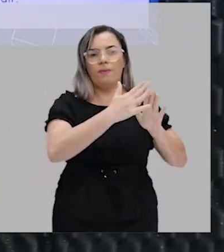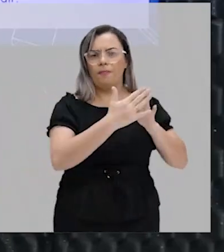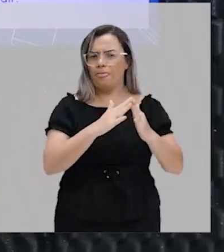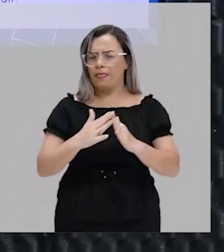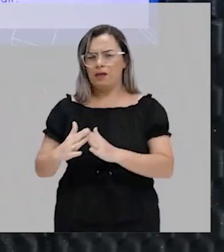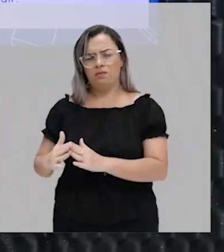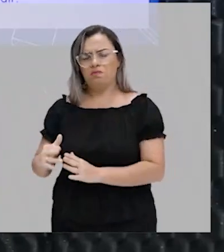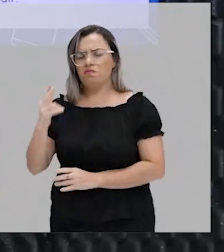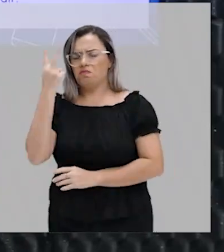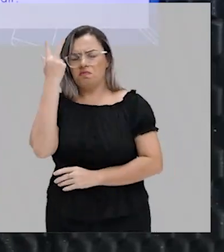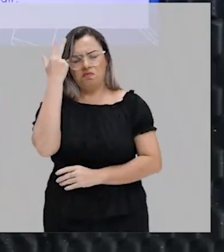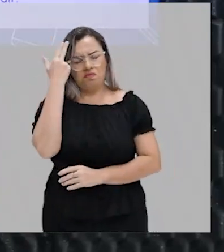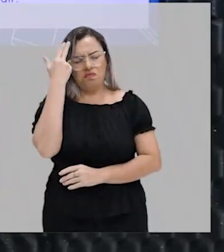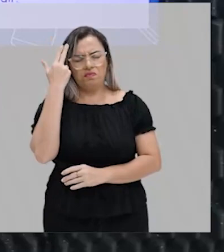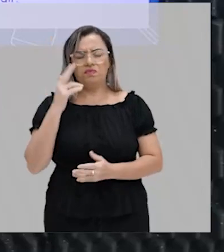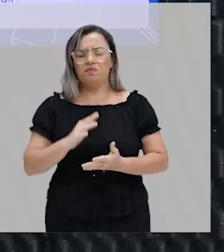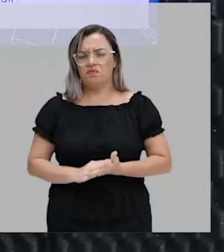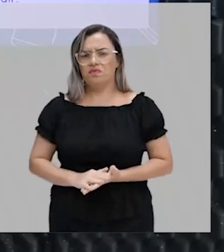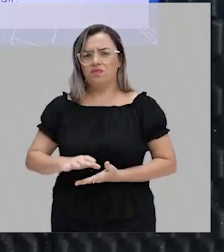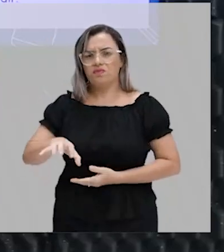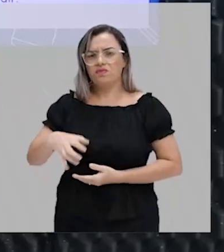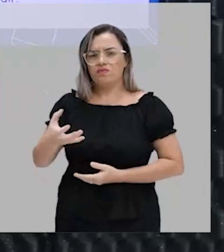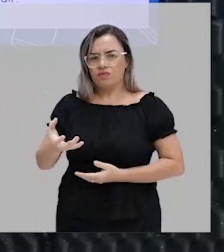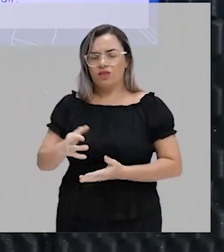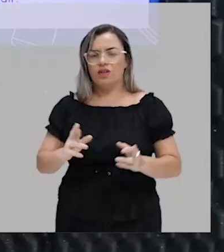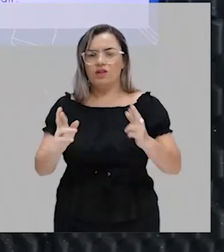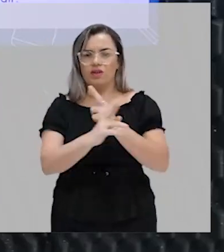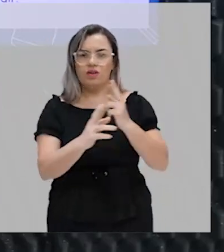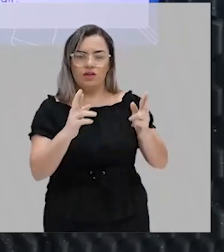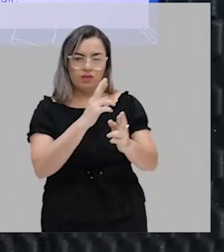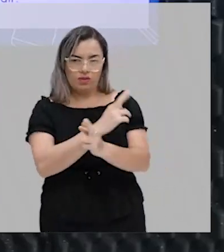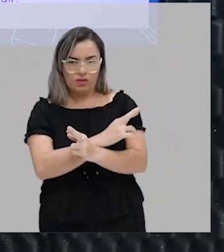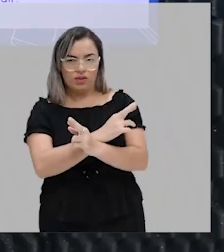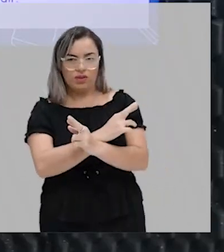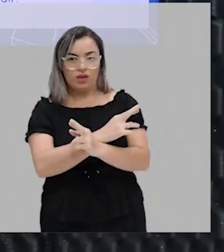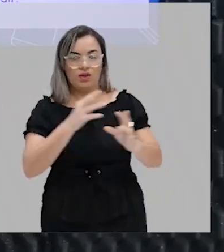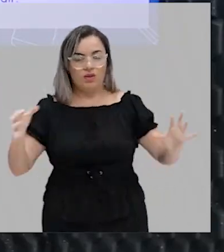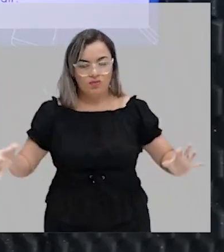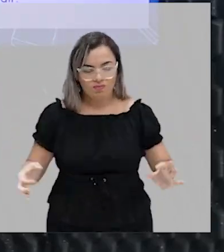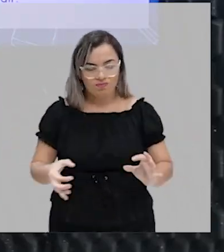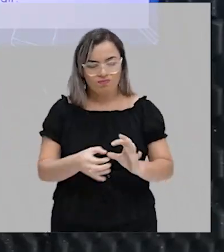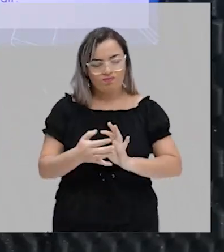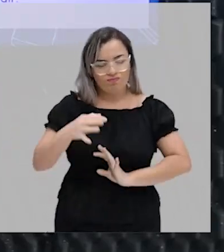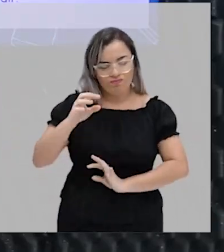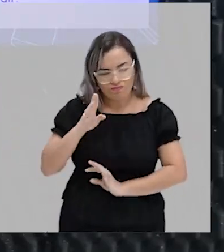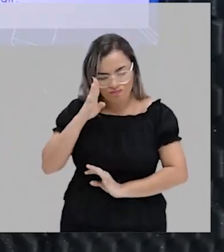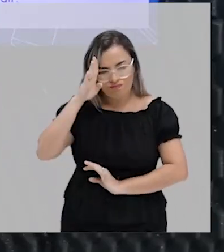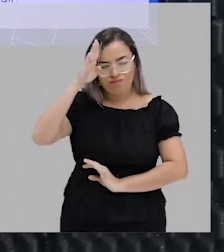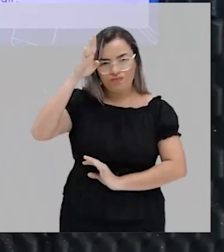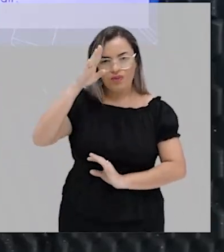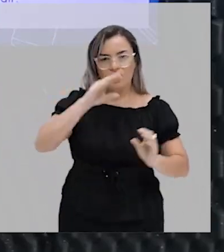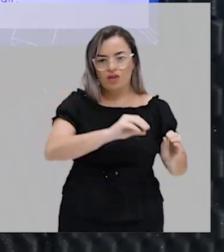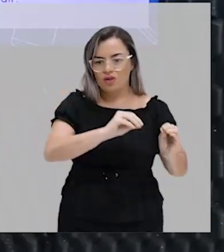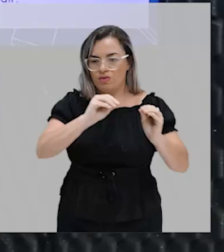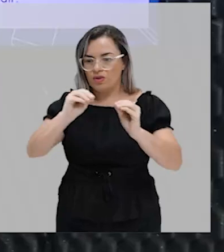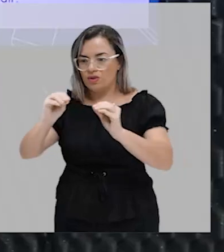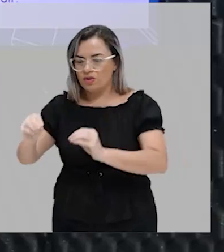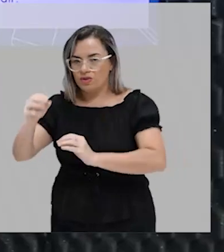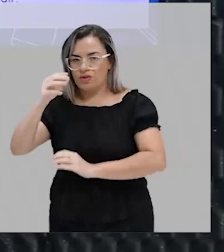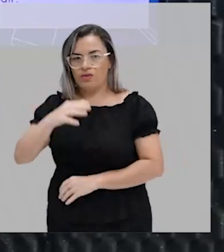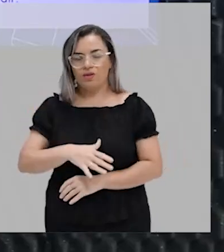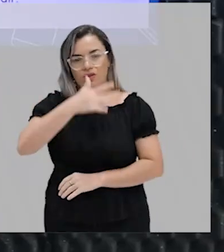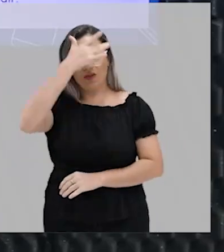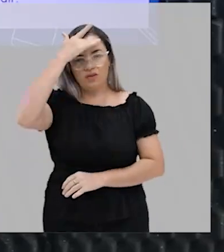não. O processo de favelização, ele está diretamente atrelado, né, a principalmente deslocamento de pessoas de